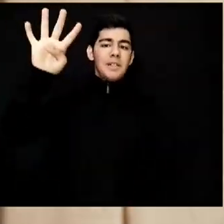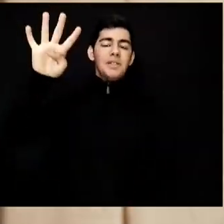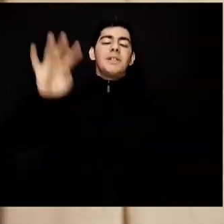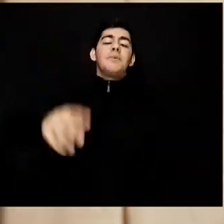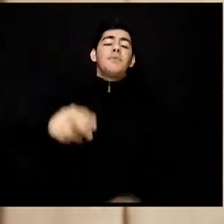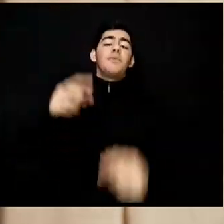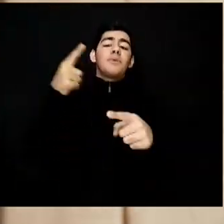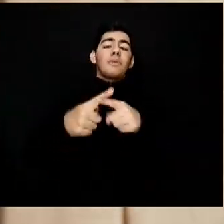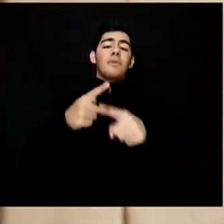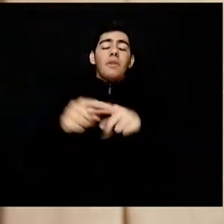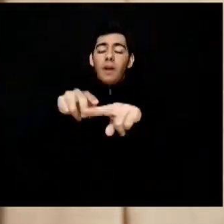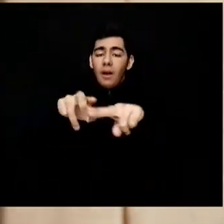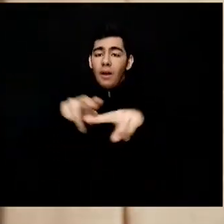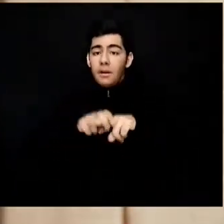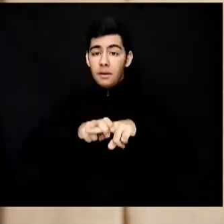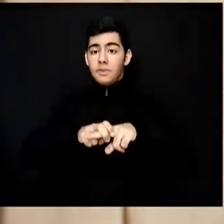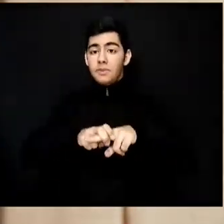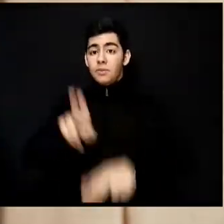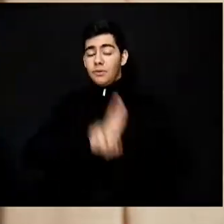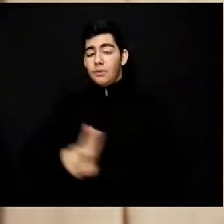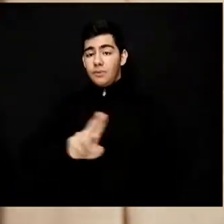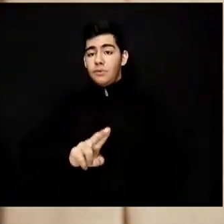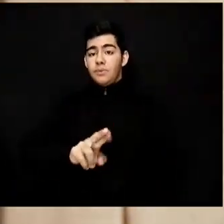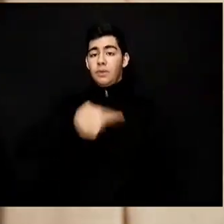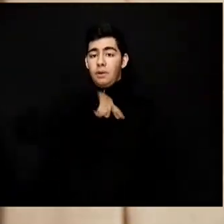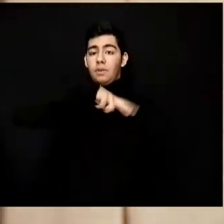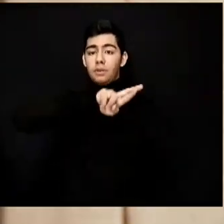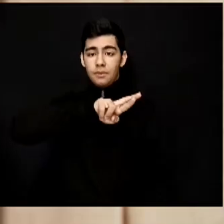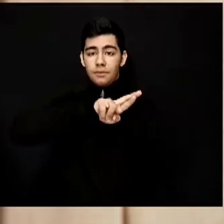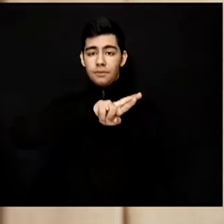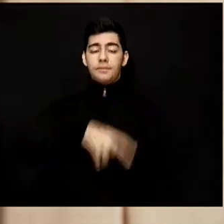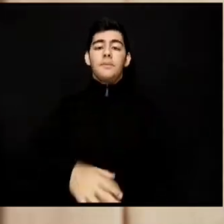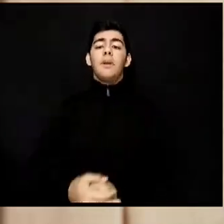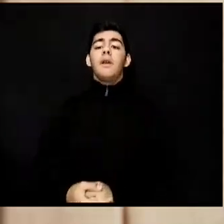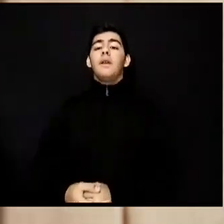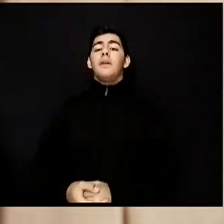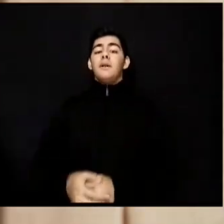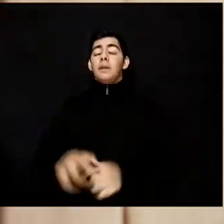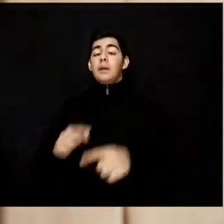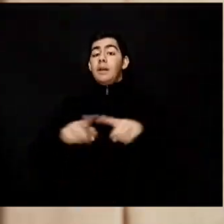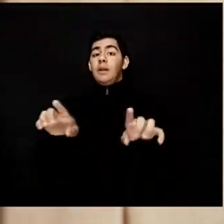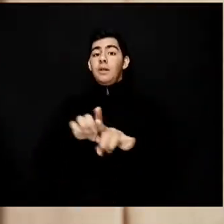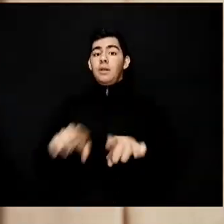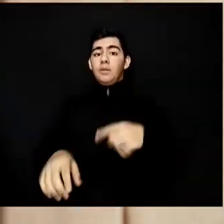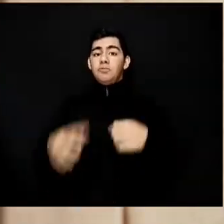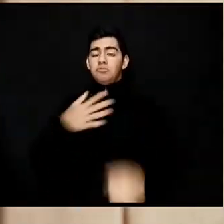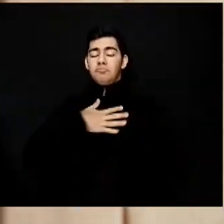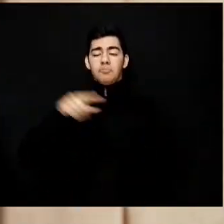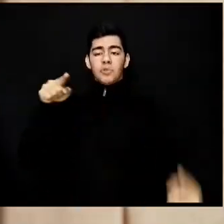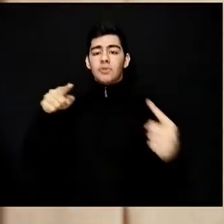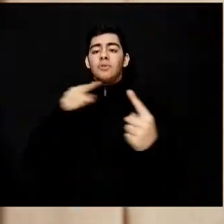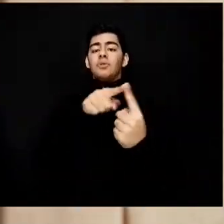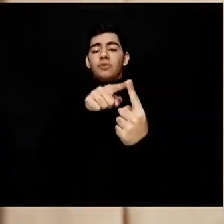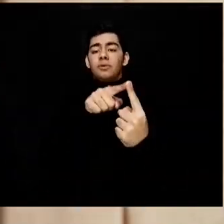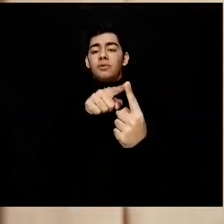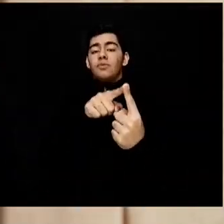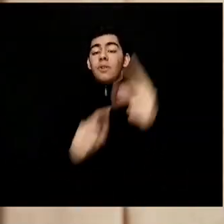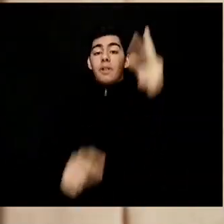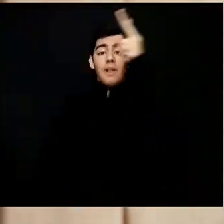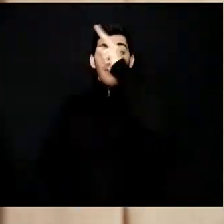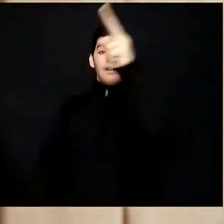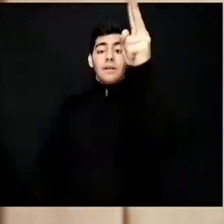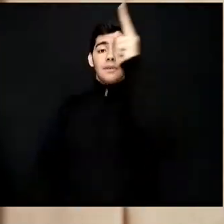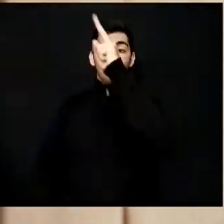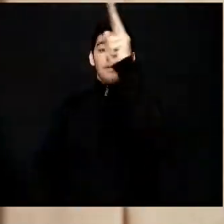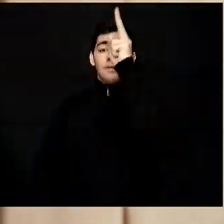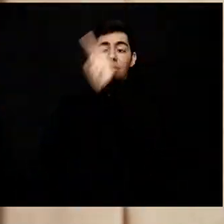poder trazer também essa história, né? Esclarecer isso para que as pessoas tenham esse acesso também. E